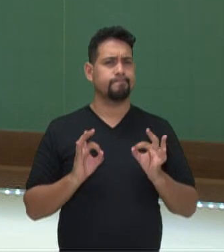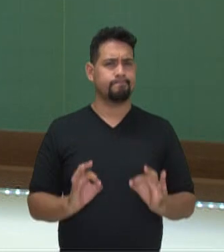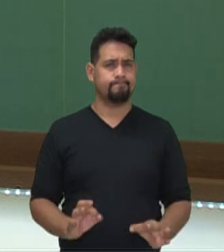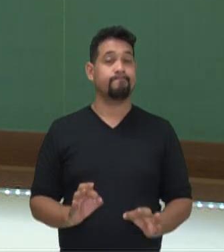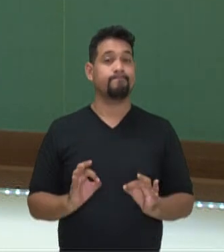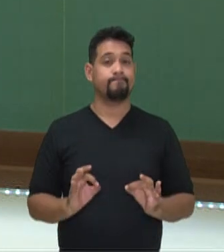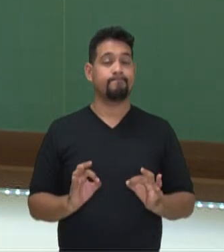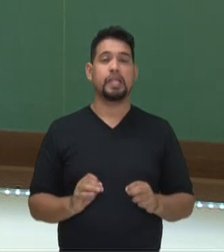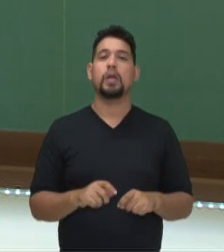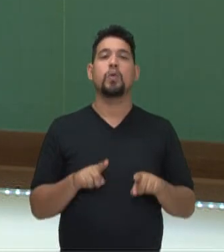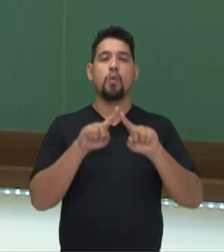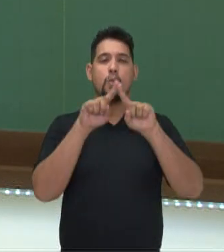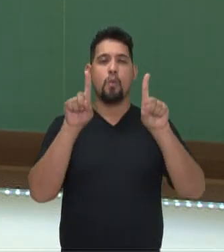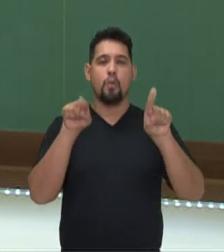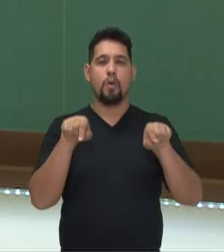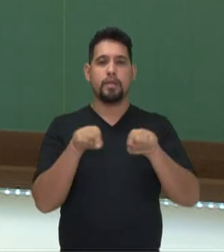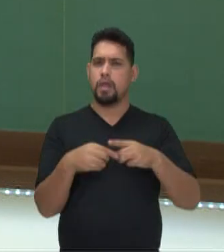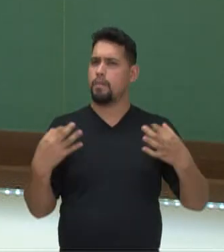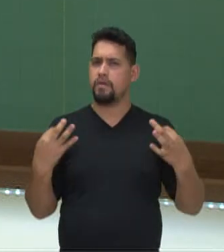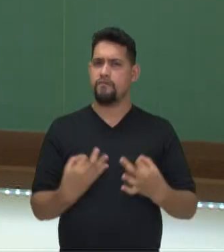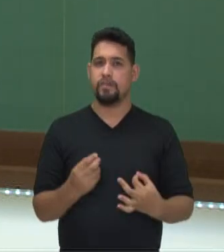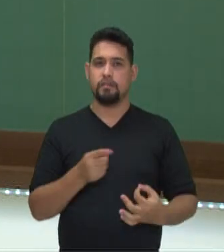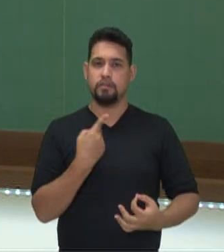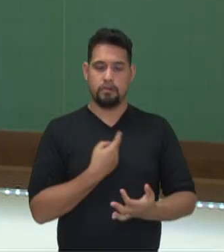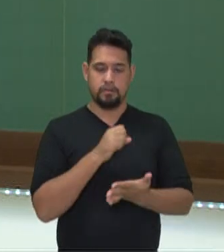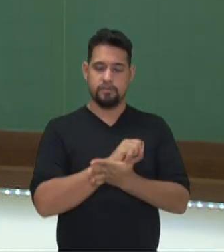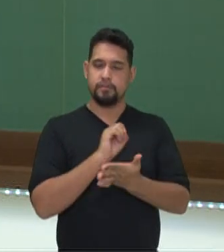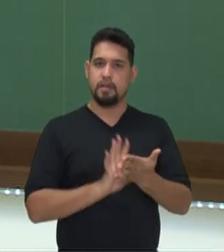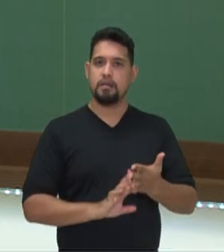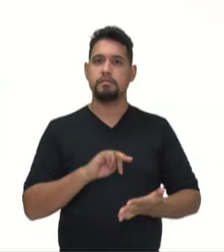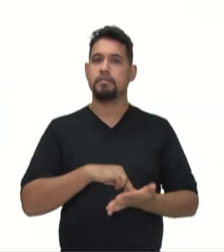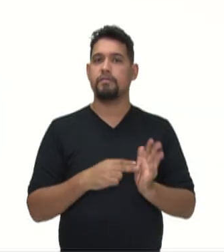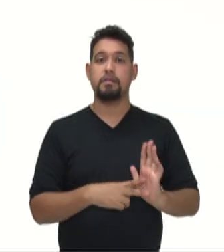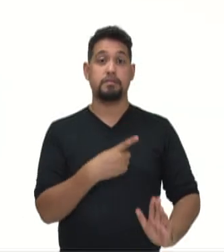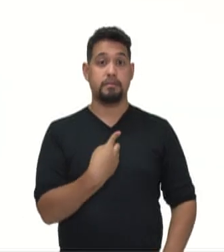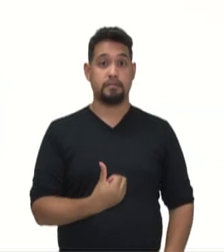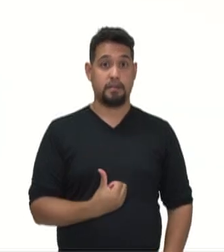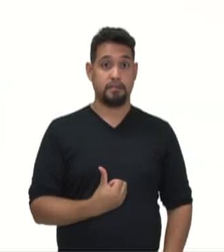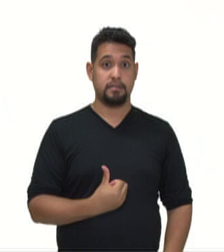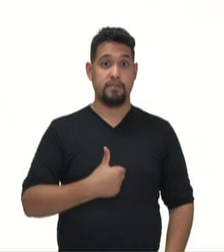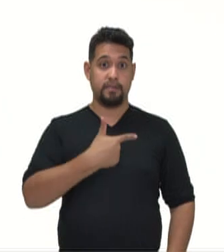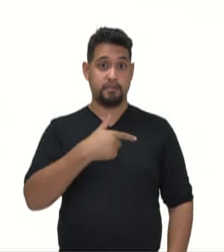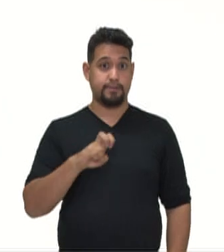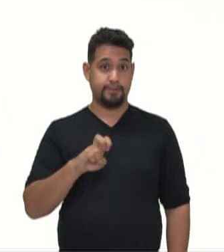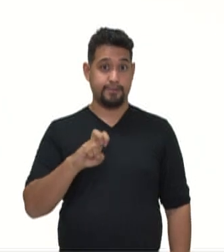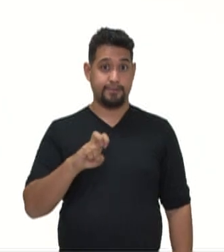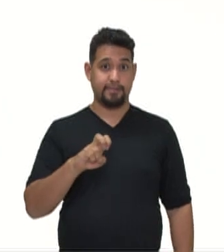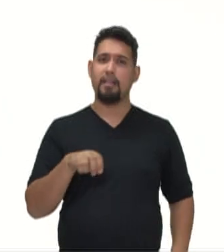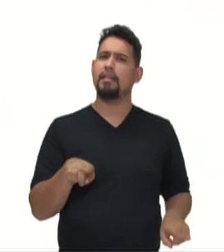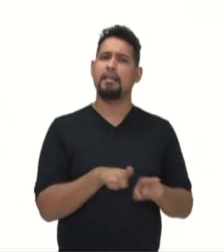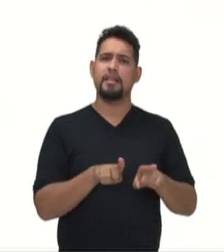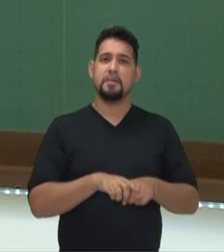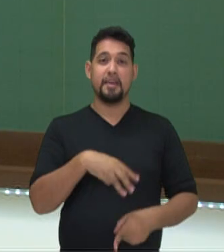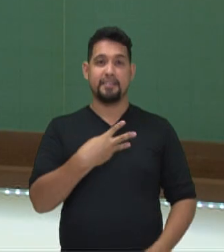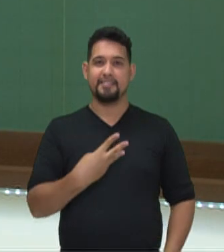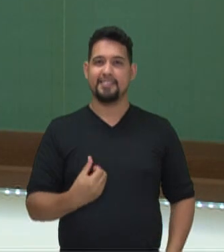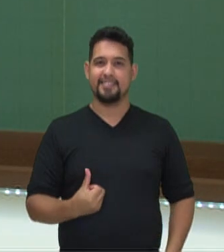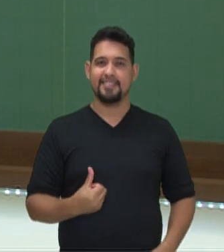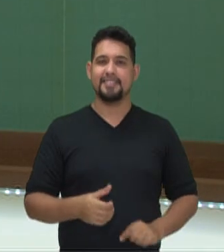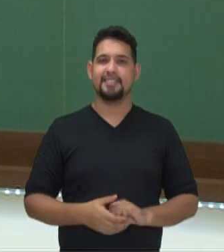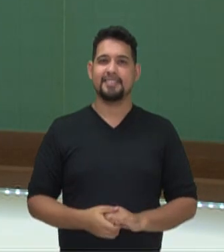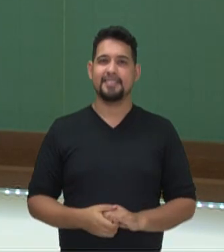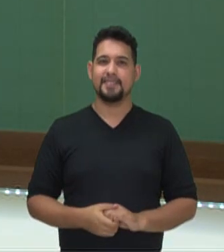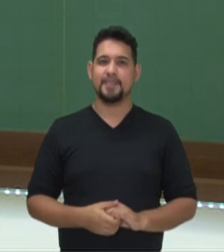Os quadrados perfeitos do nosso exercício seriam 16, 25 e 36.